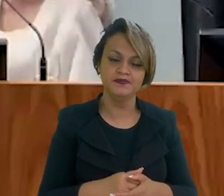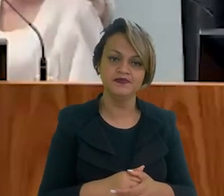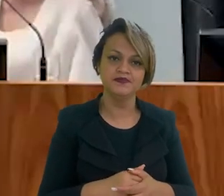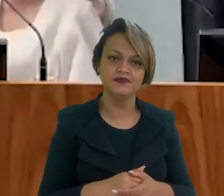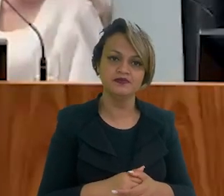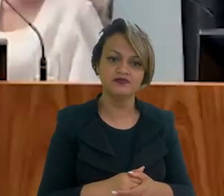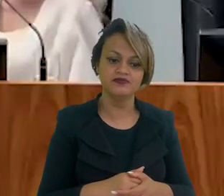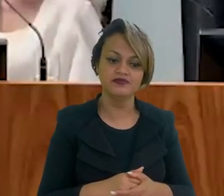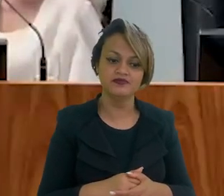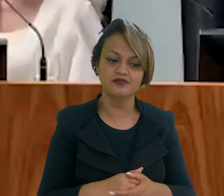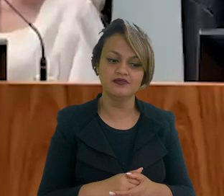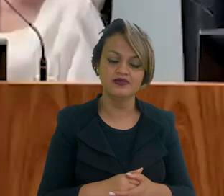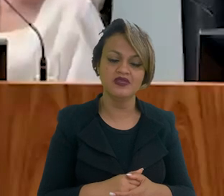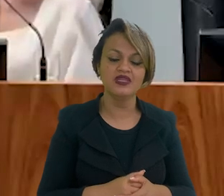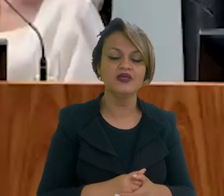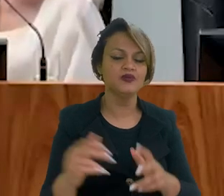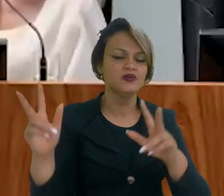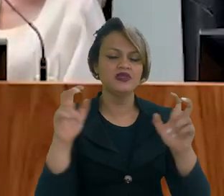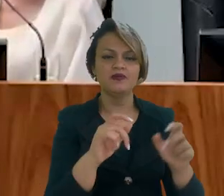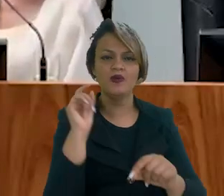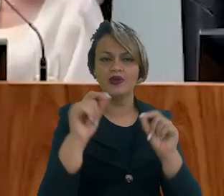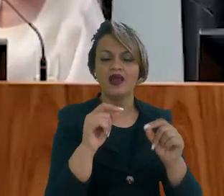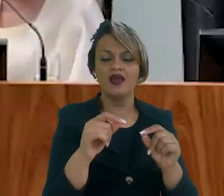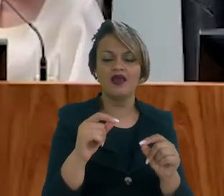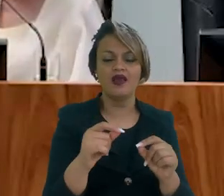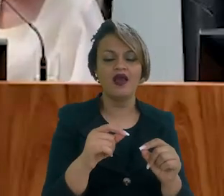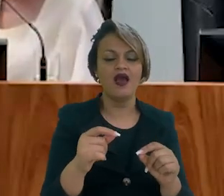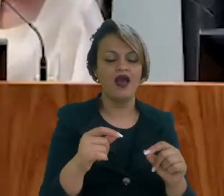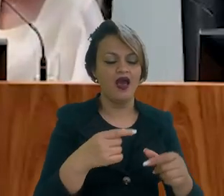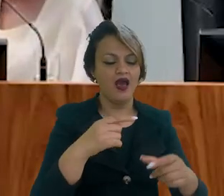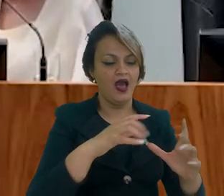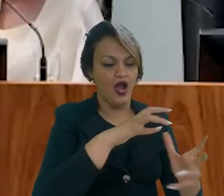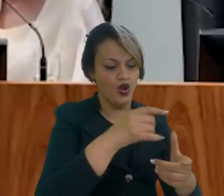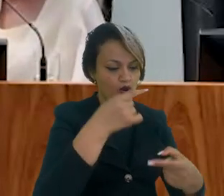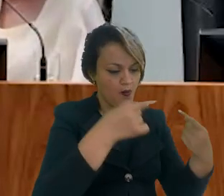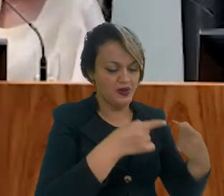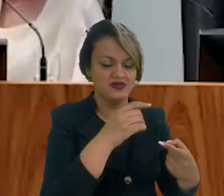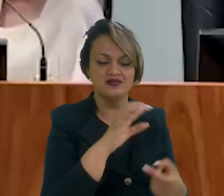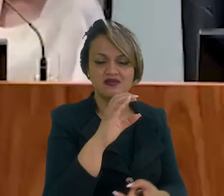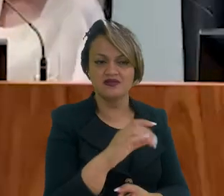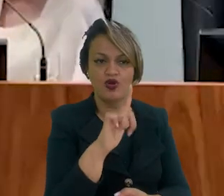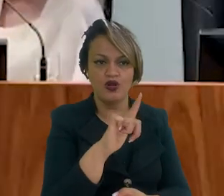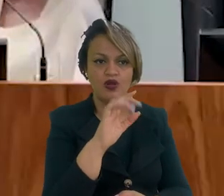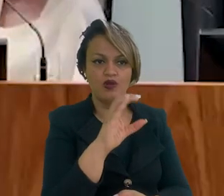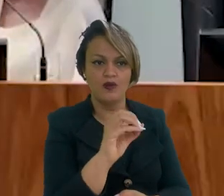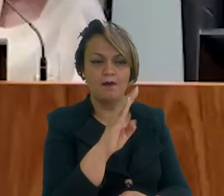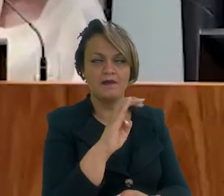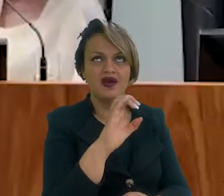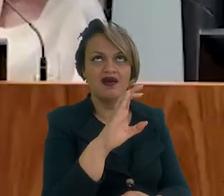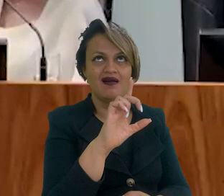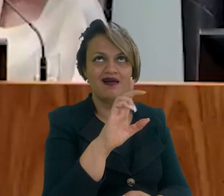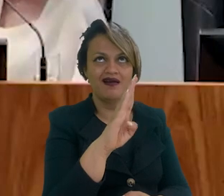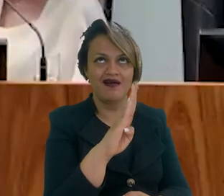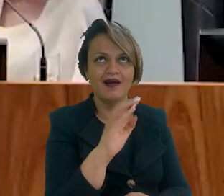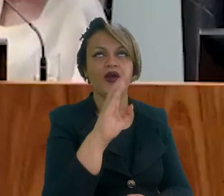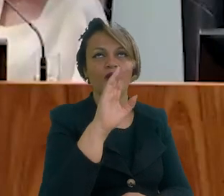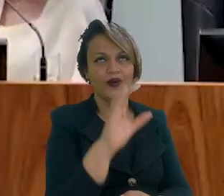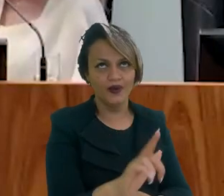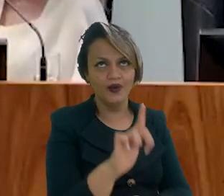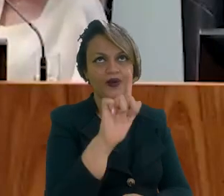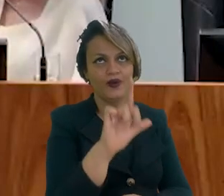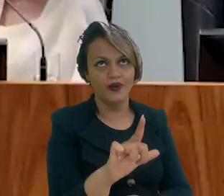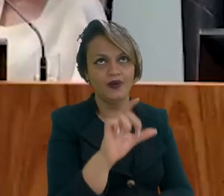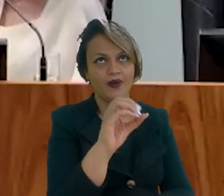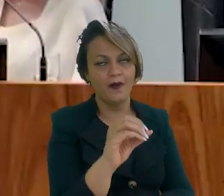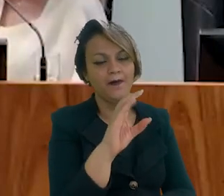da Inglaterra né ou do mundo do Comum logo e o ponto aqui é a globalização a gente teria